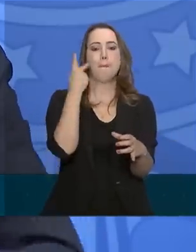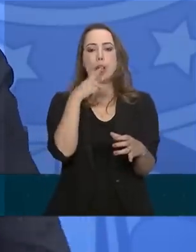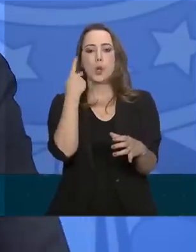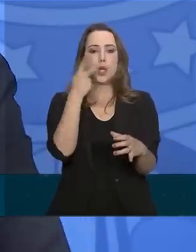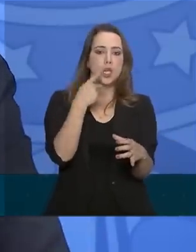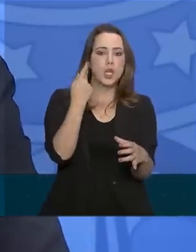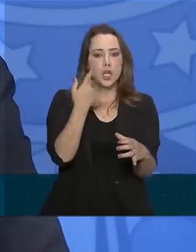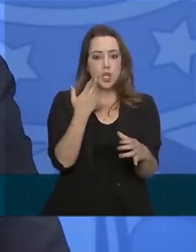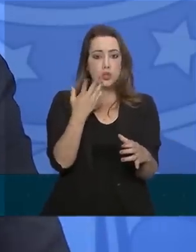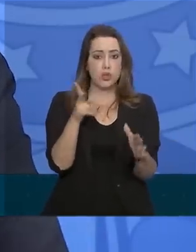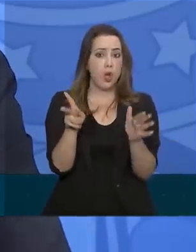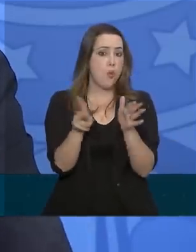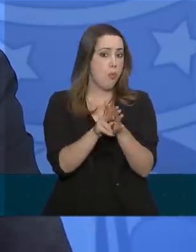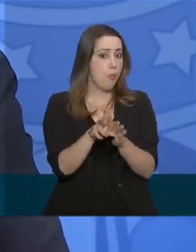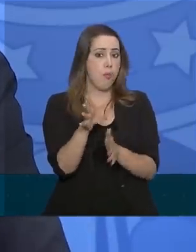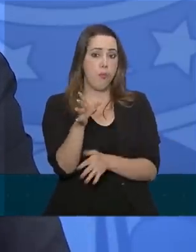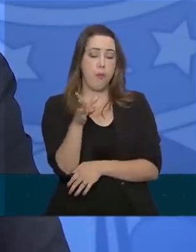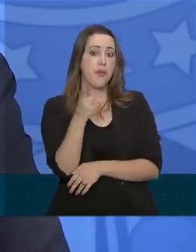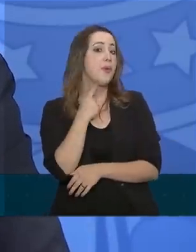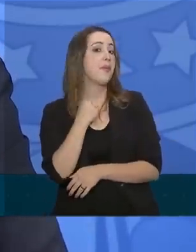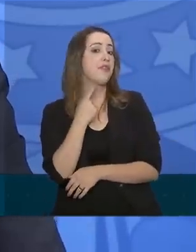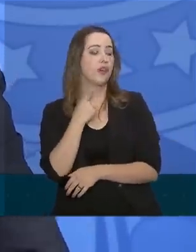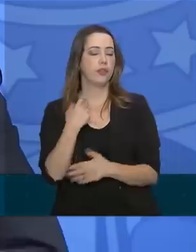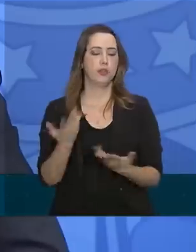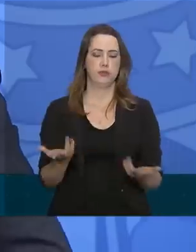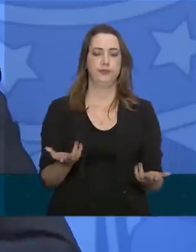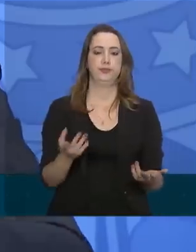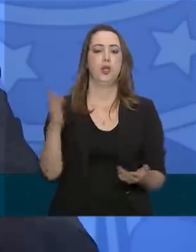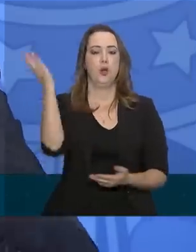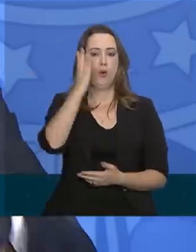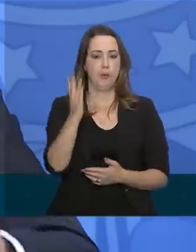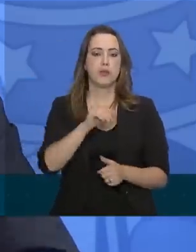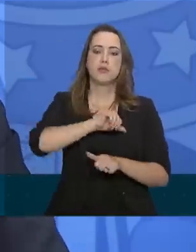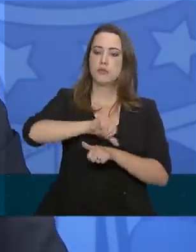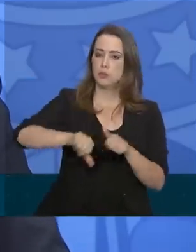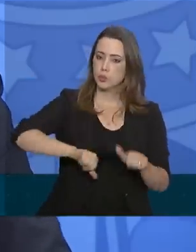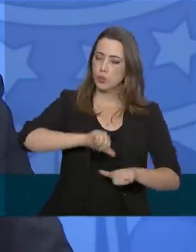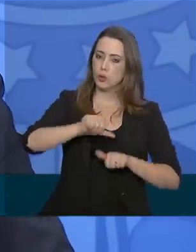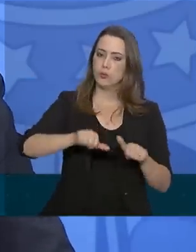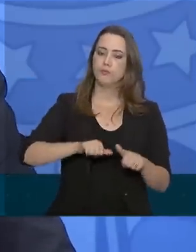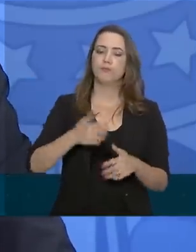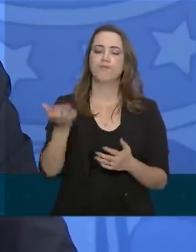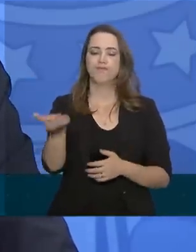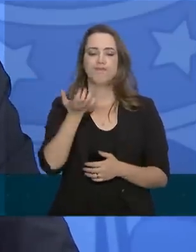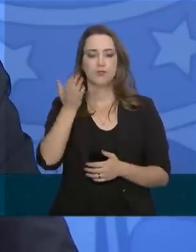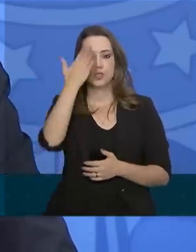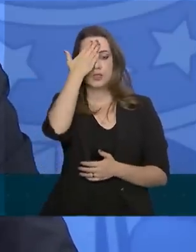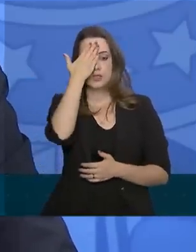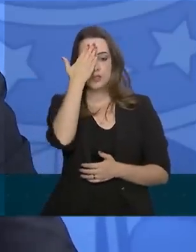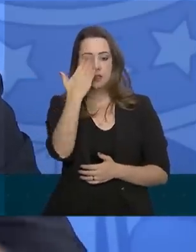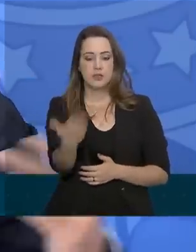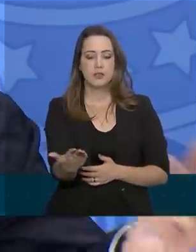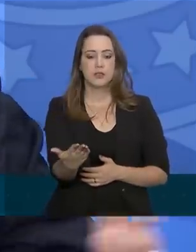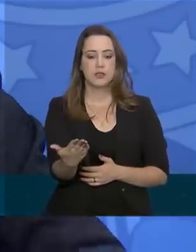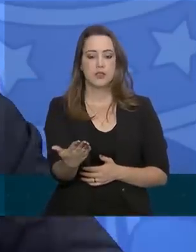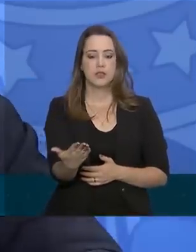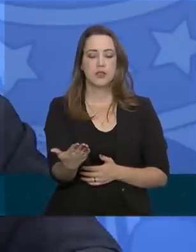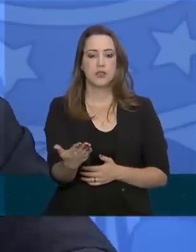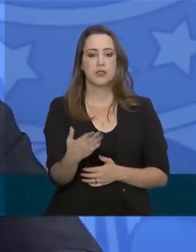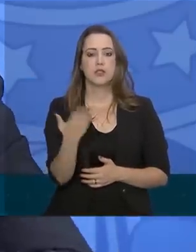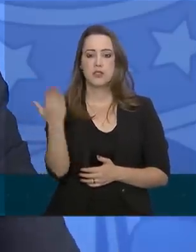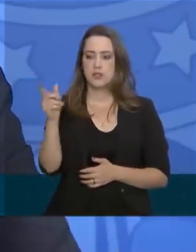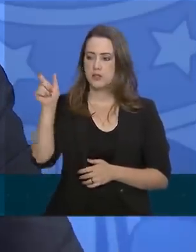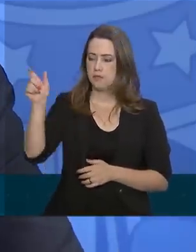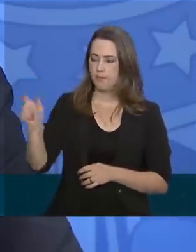defendendo os próprios os próprios interesses então o brasil mudou eu quero agradecer aqui pra cá bancar as perguntas são recados